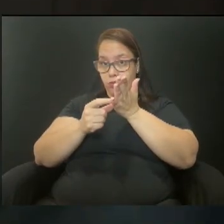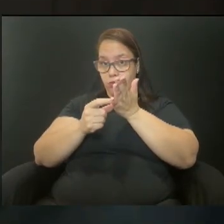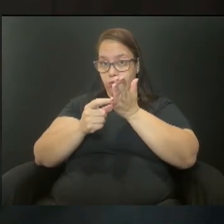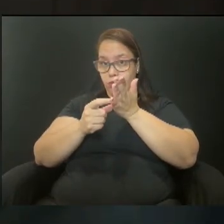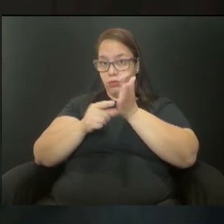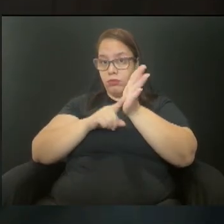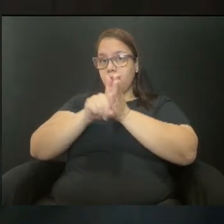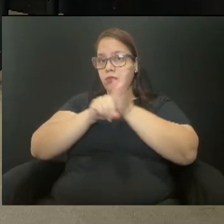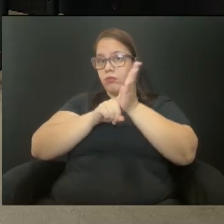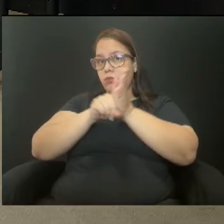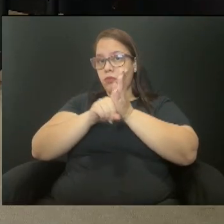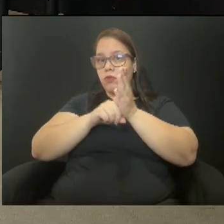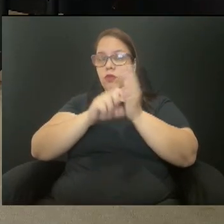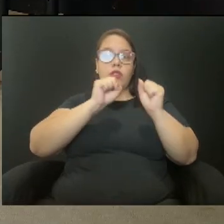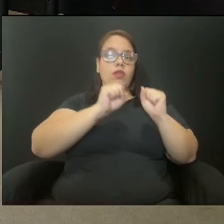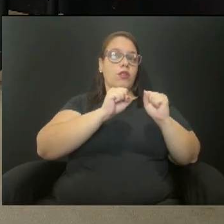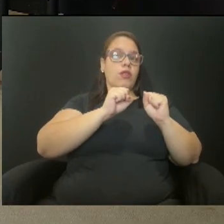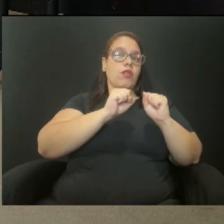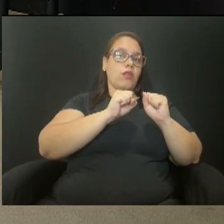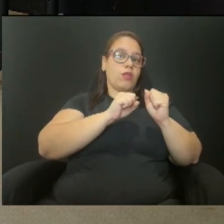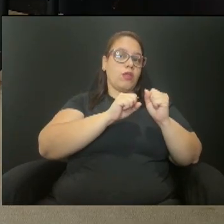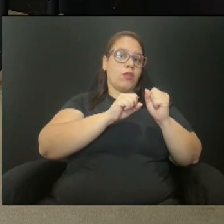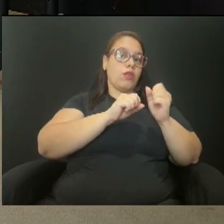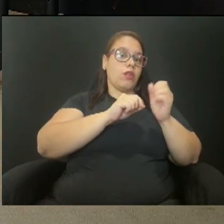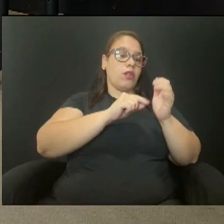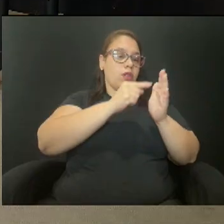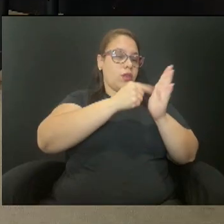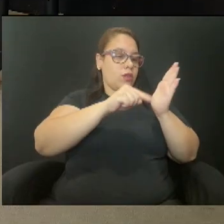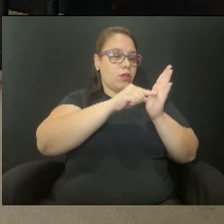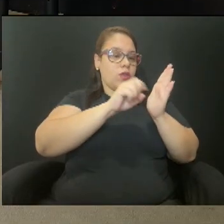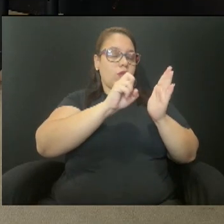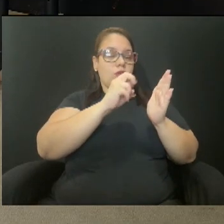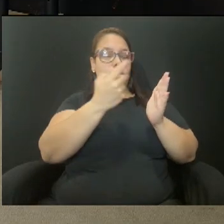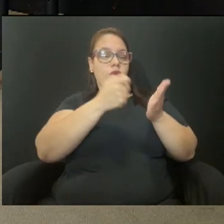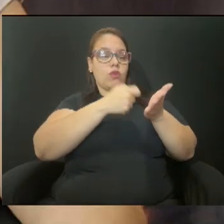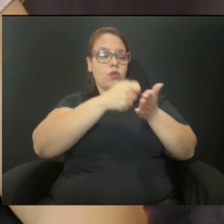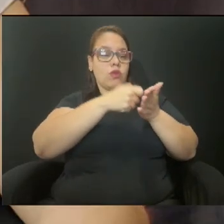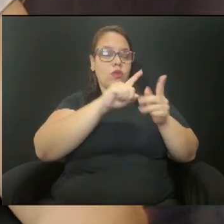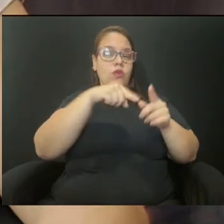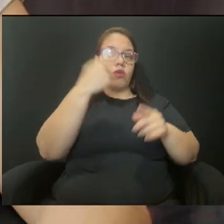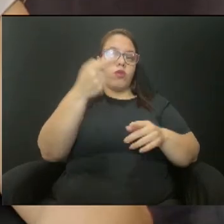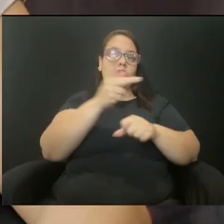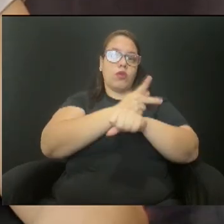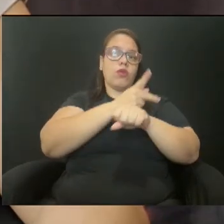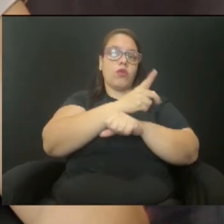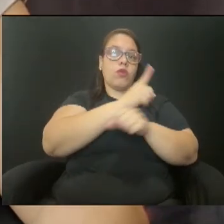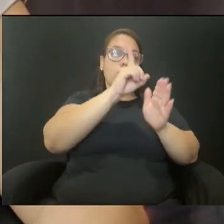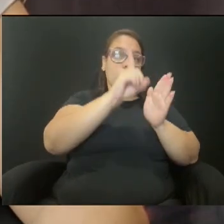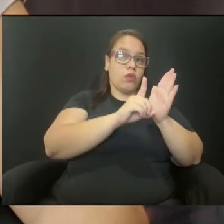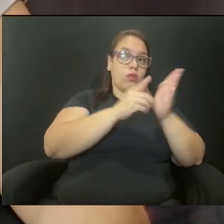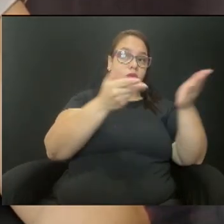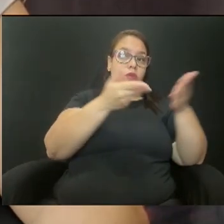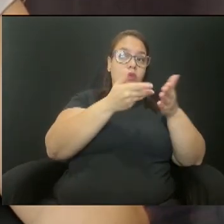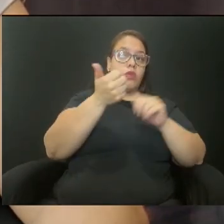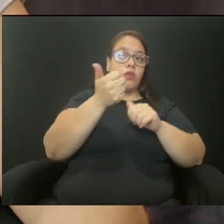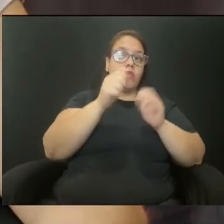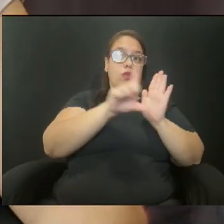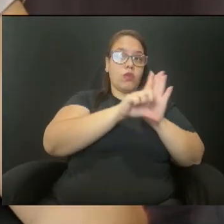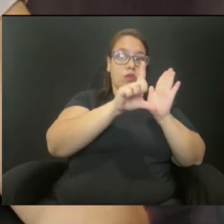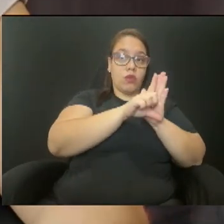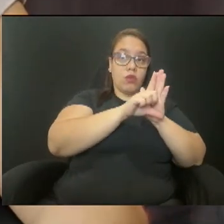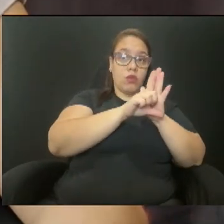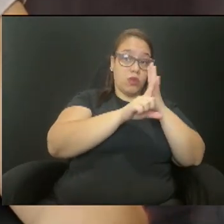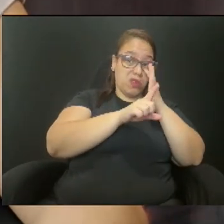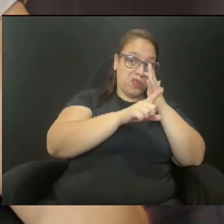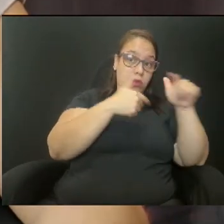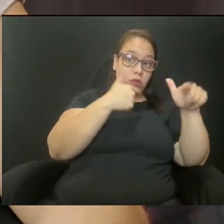colocar uma valor, ela ressalva. coloca uma Pode colocar uma ressalva? ressalva ou pode até assinar e depois buscar os seus direitos, porque hoje na legislação, trabalhista, é possível